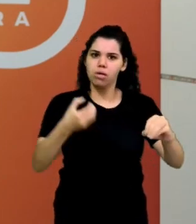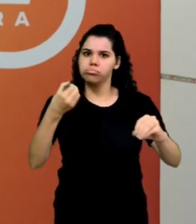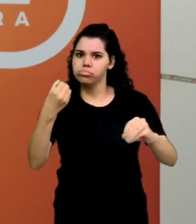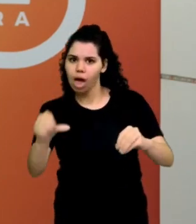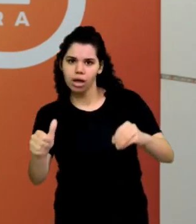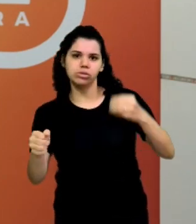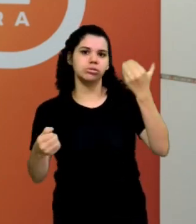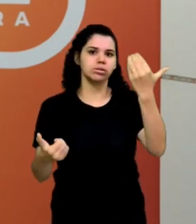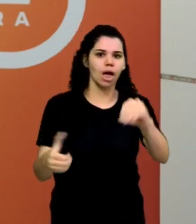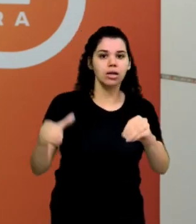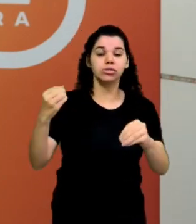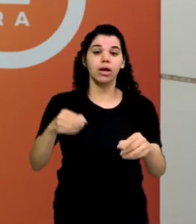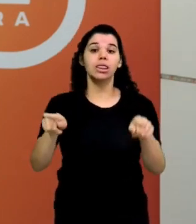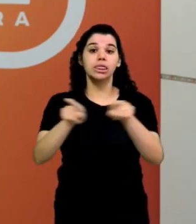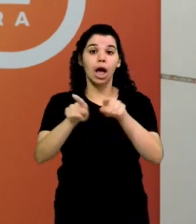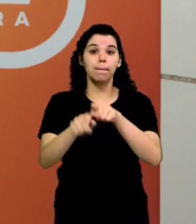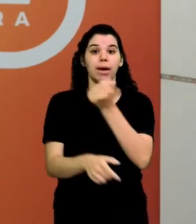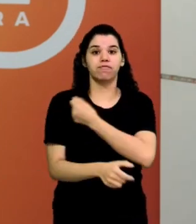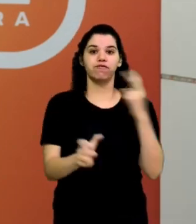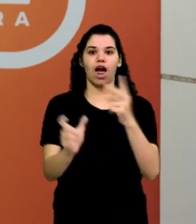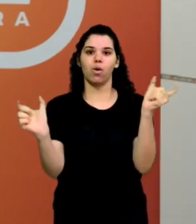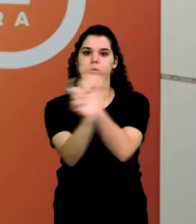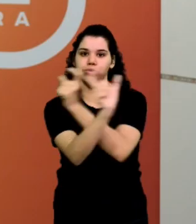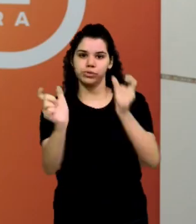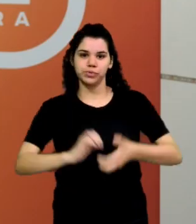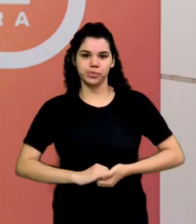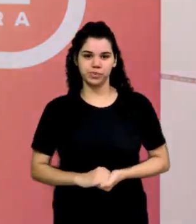e valor posicional. Bora lá?